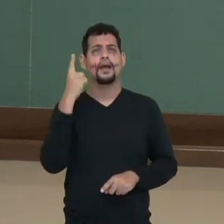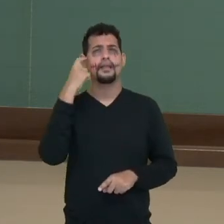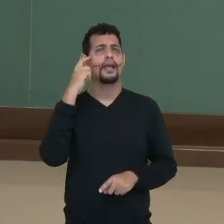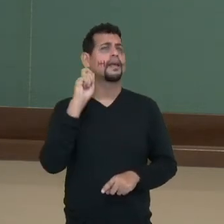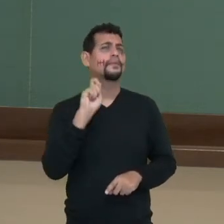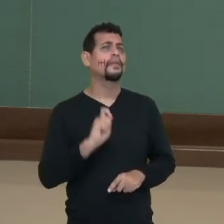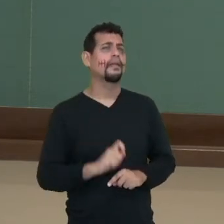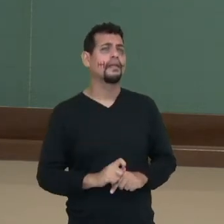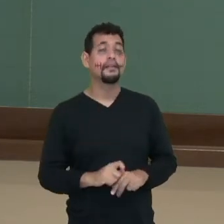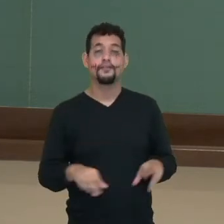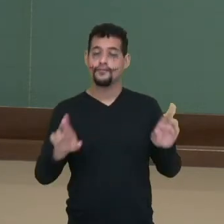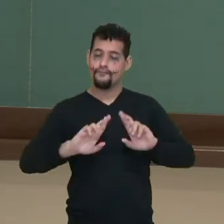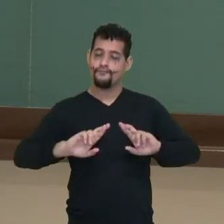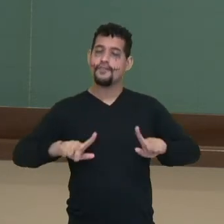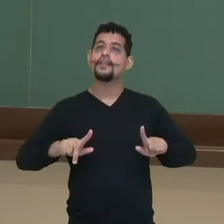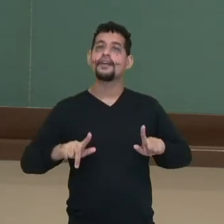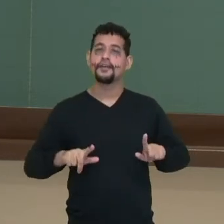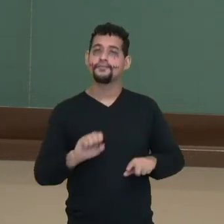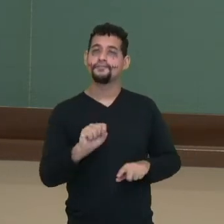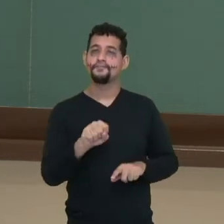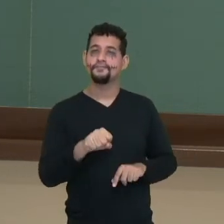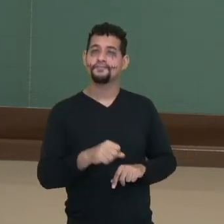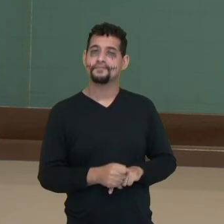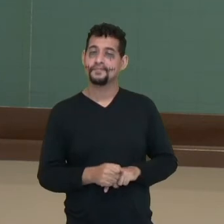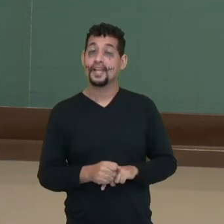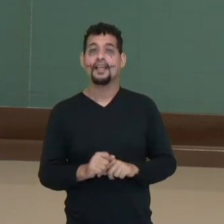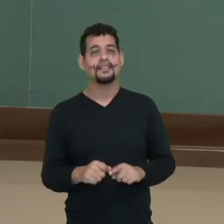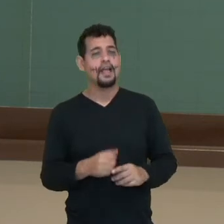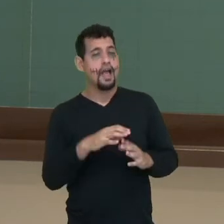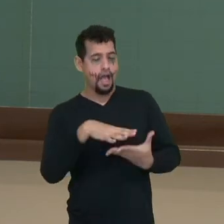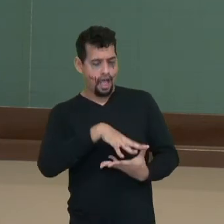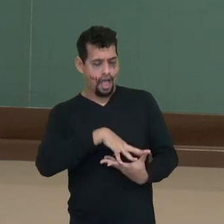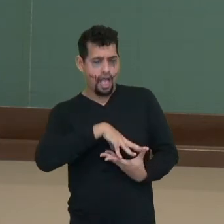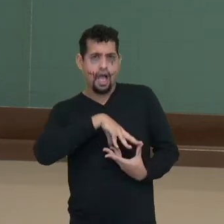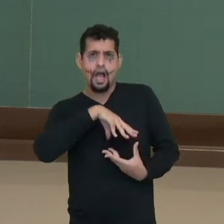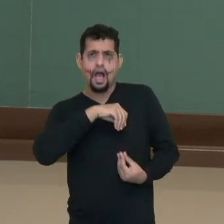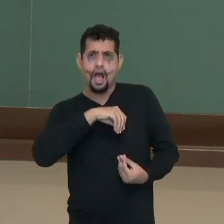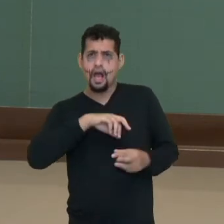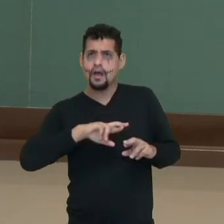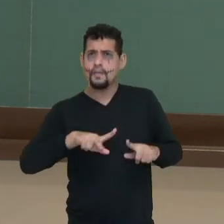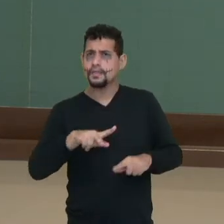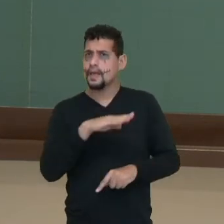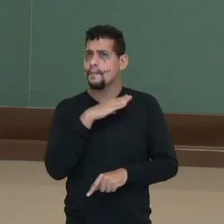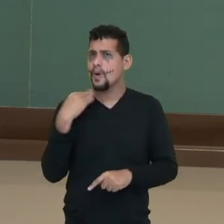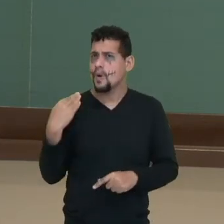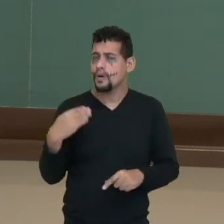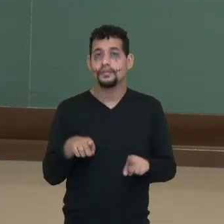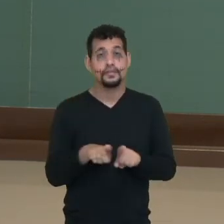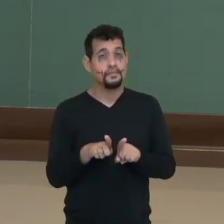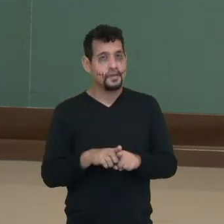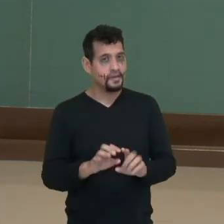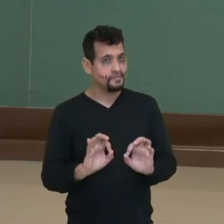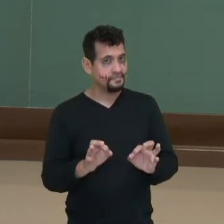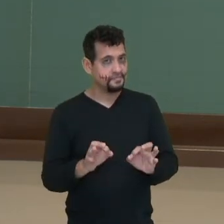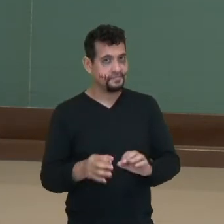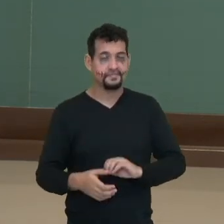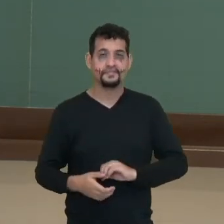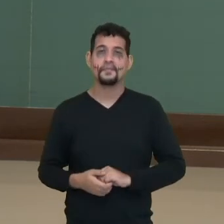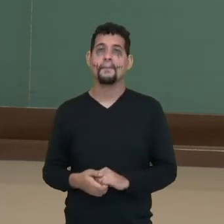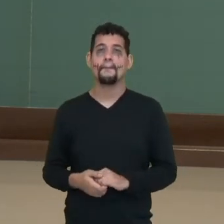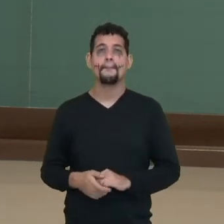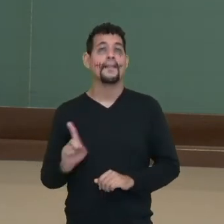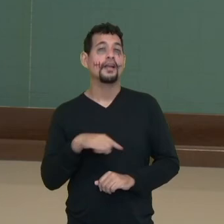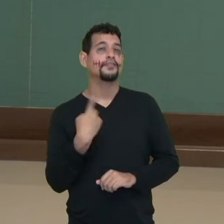ideia distinta, diferente da alma, da morte, certo?